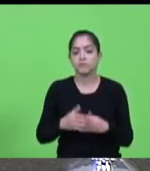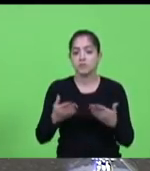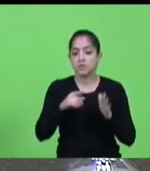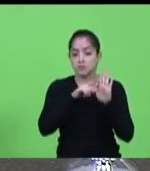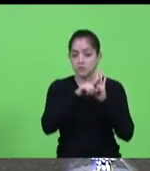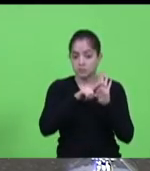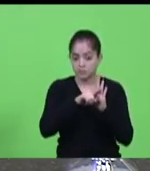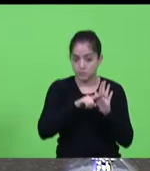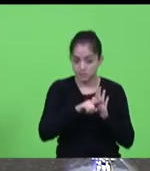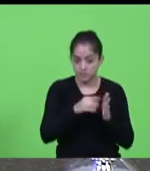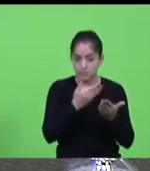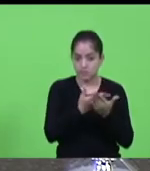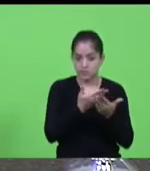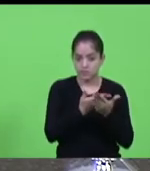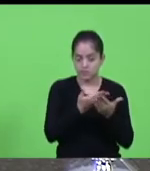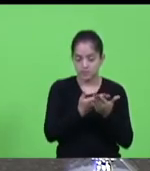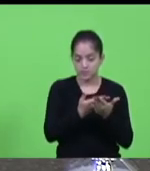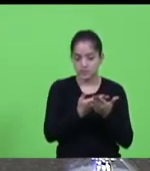pesquisa pecuária